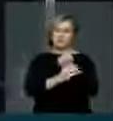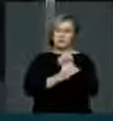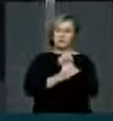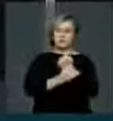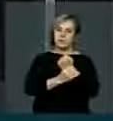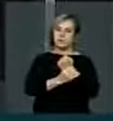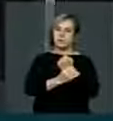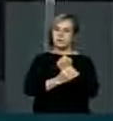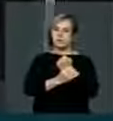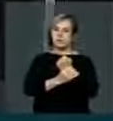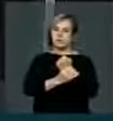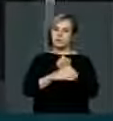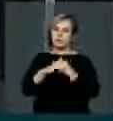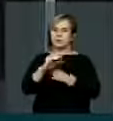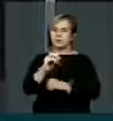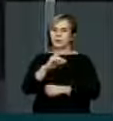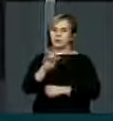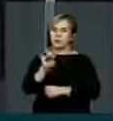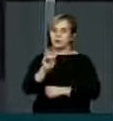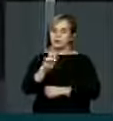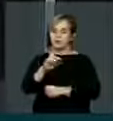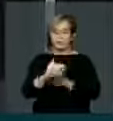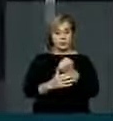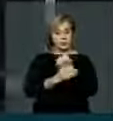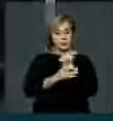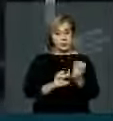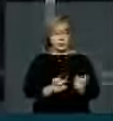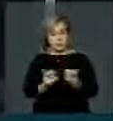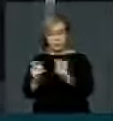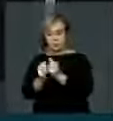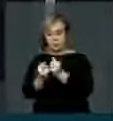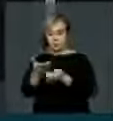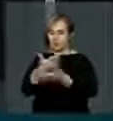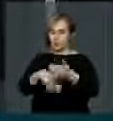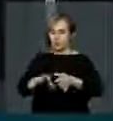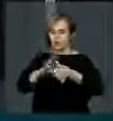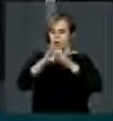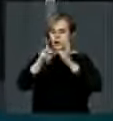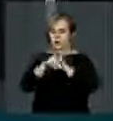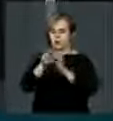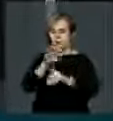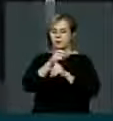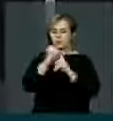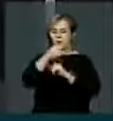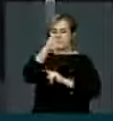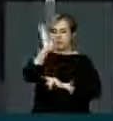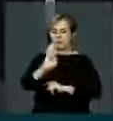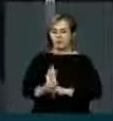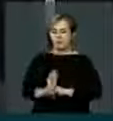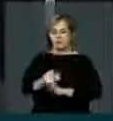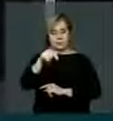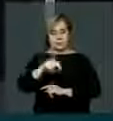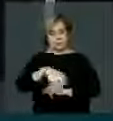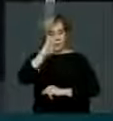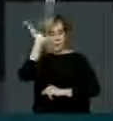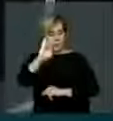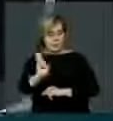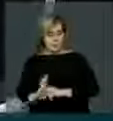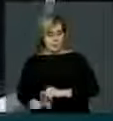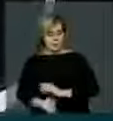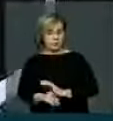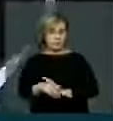do seguro de corretor do corretor de seguros eh à disposição da sociedade brasileira e aqui no Brasil o